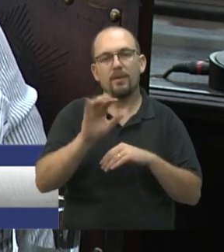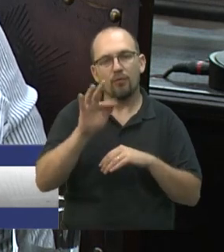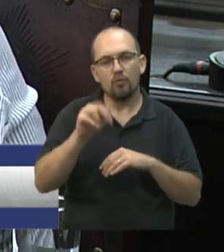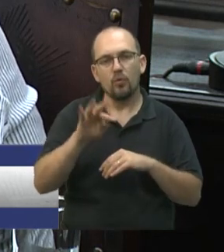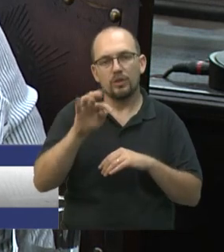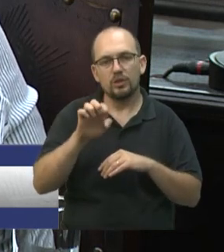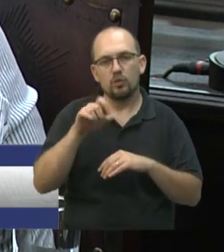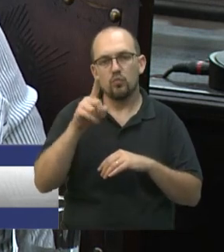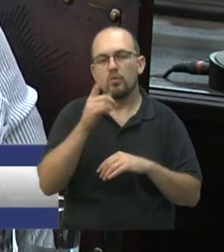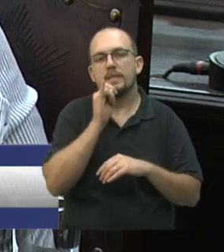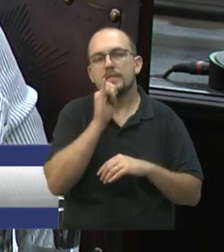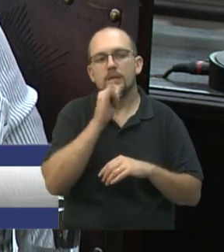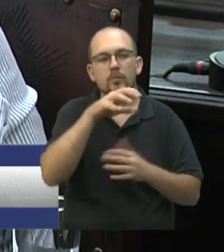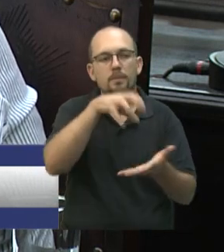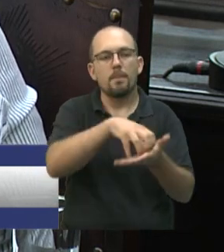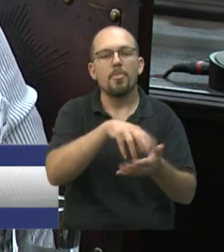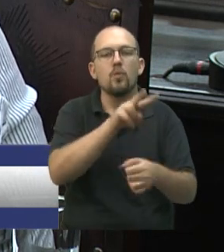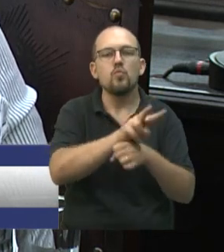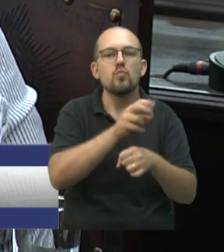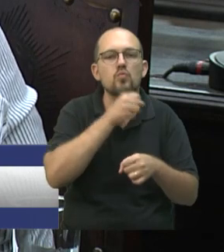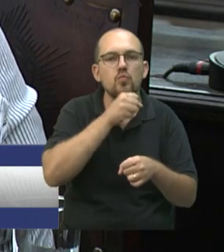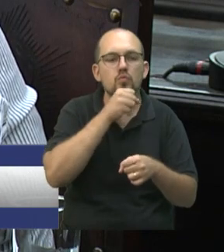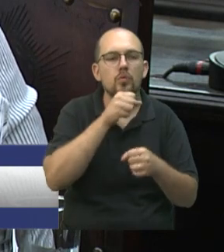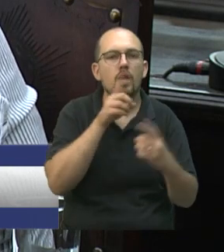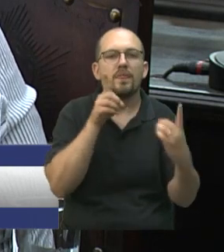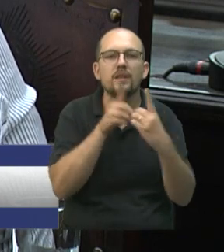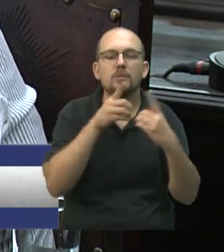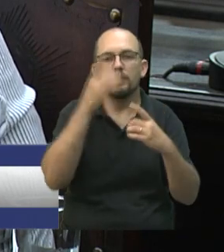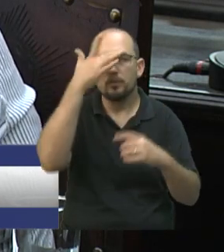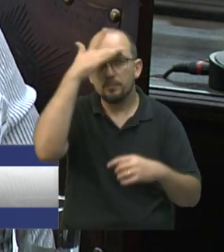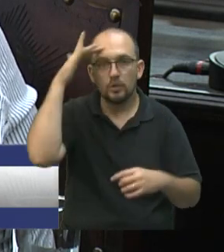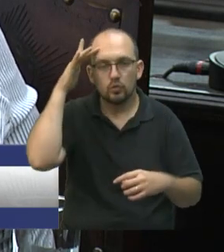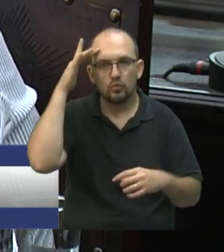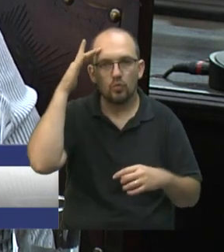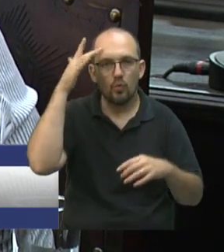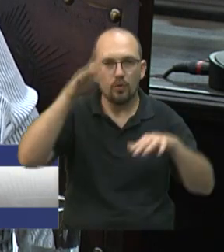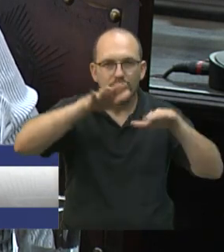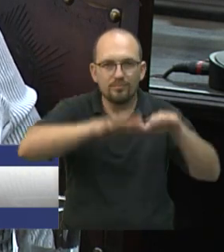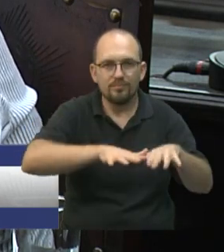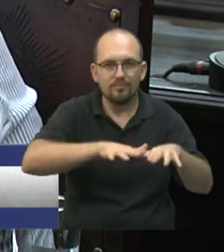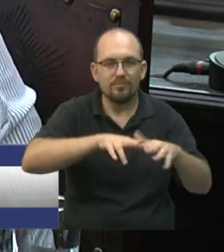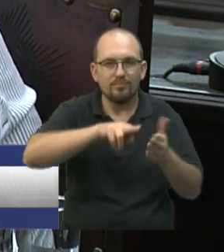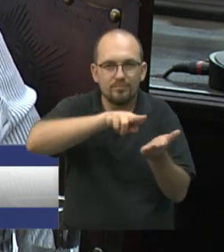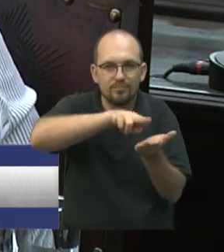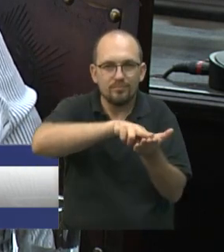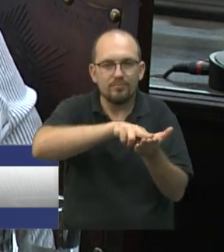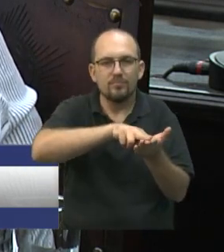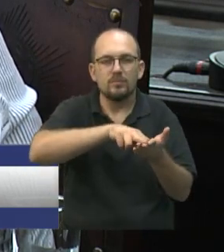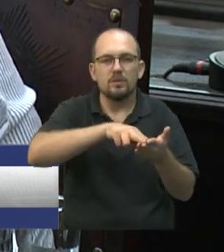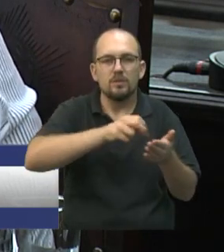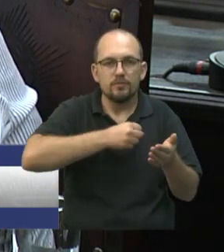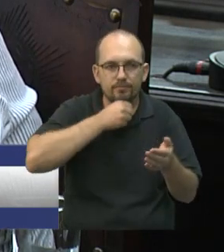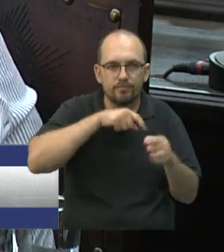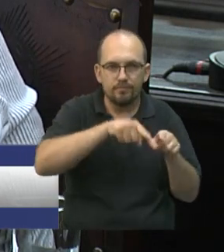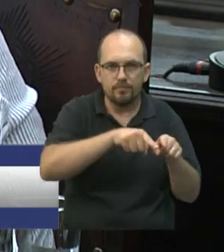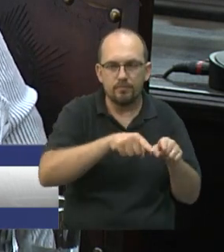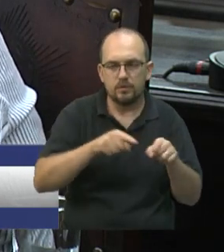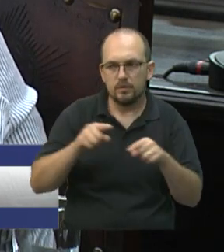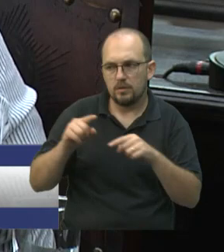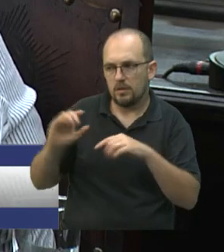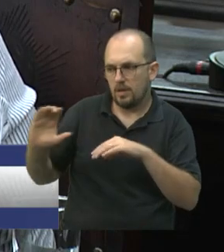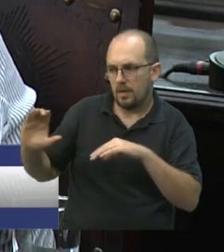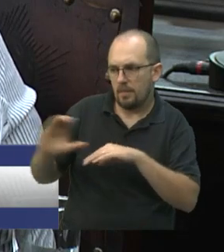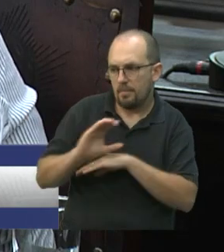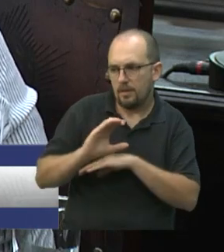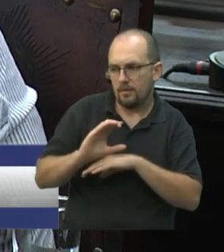um programa de gestão para atendimento de pessoa em residência. Essas emendas dos vereadores, elas poderão contemplar esse tipo